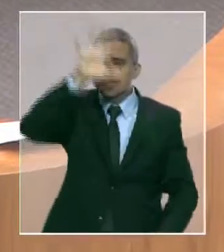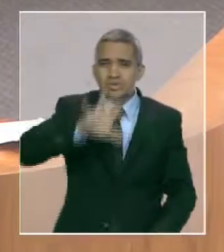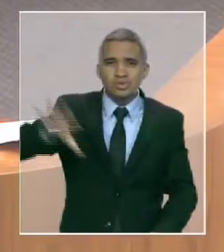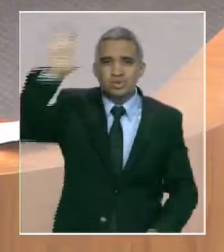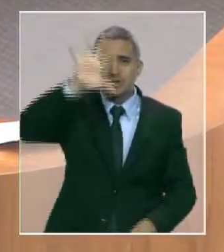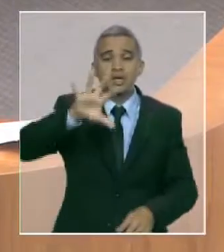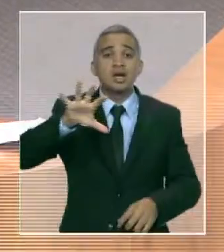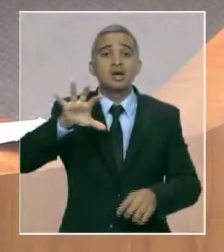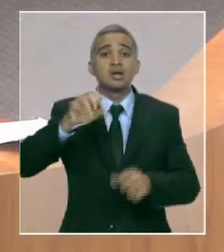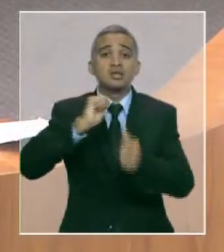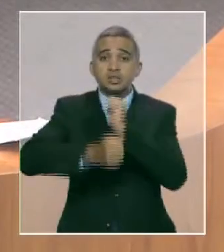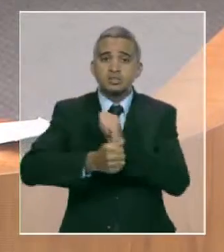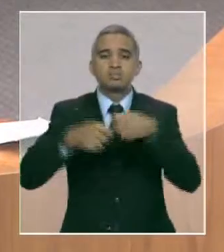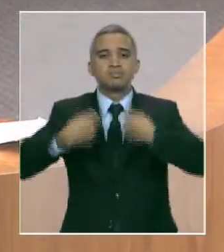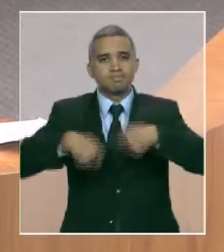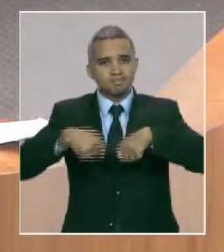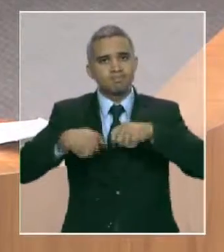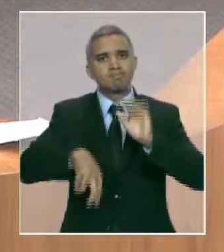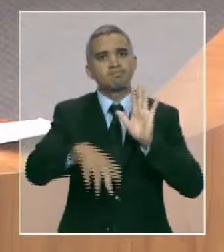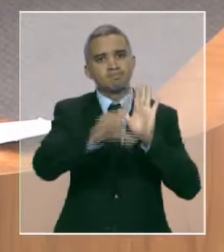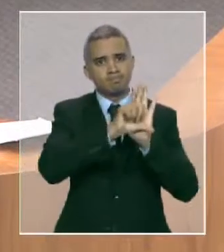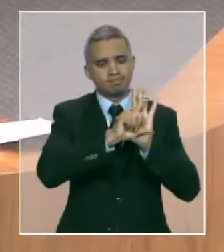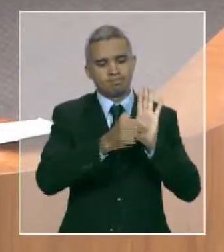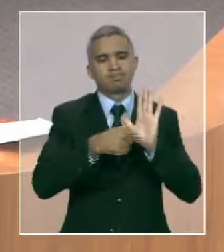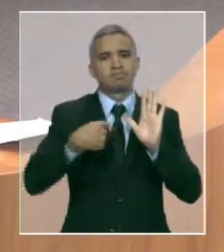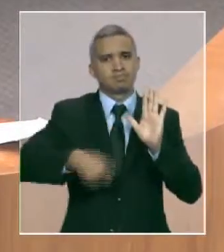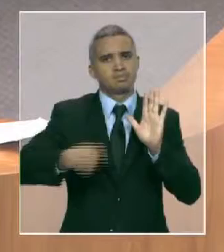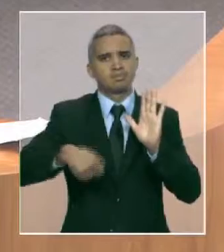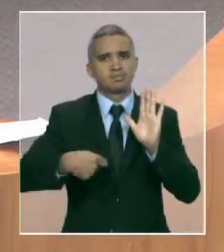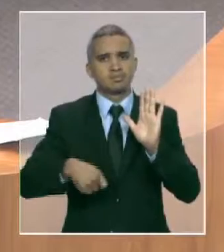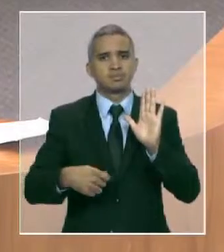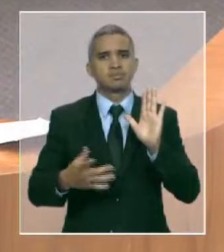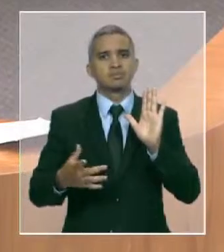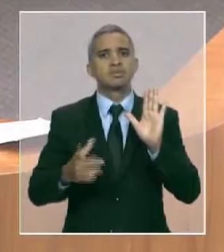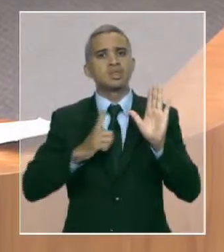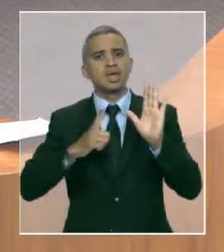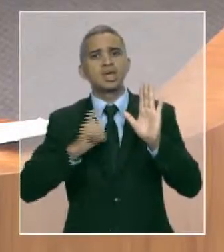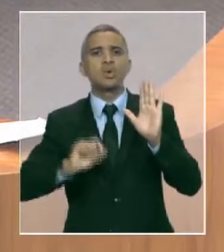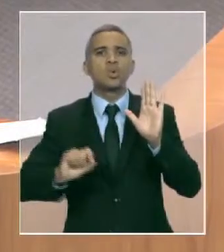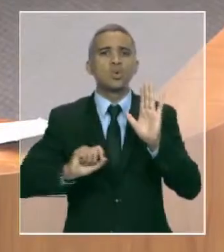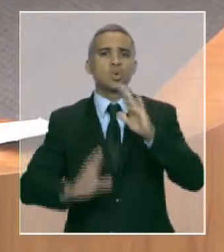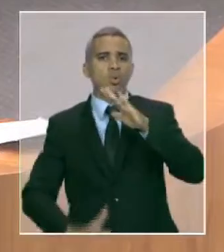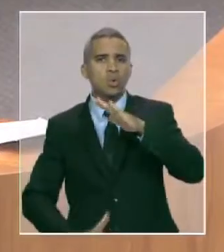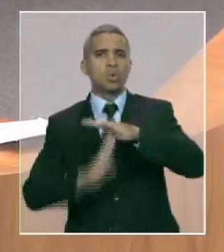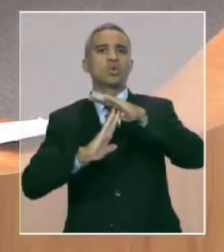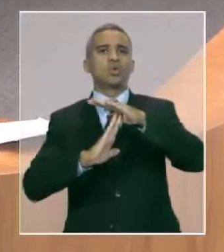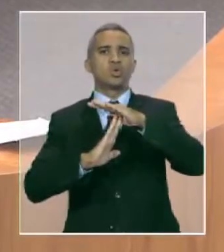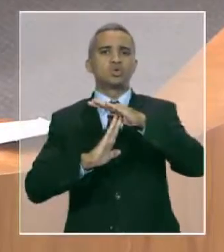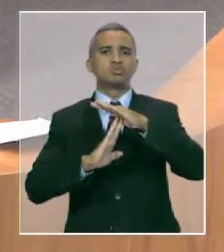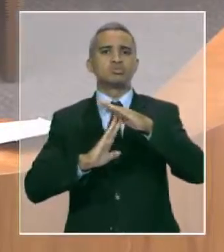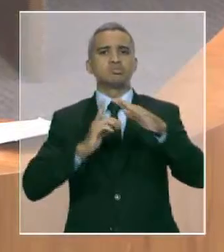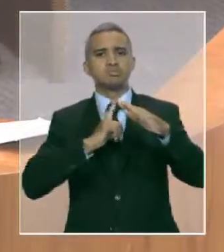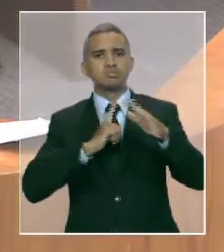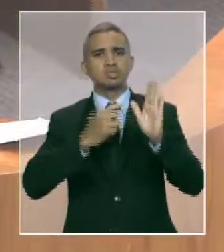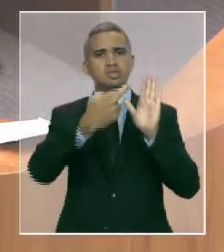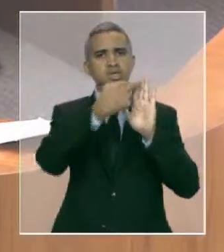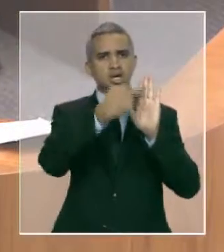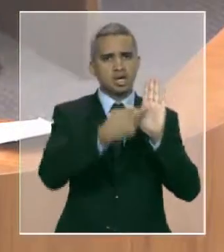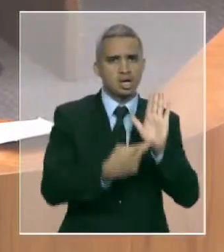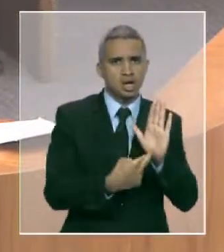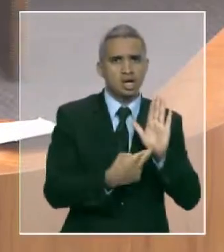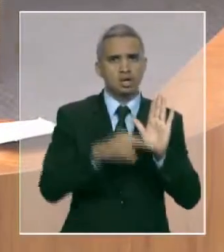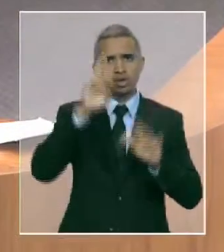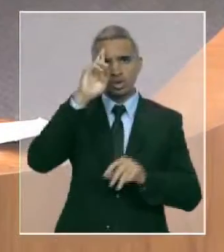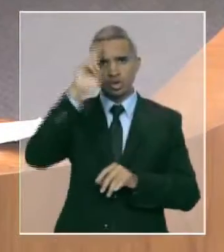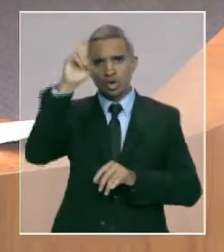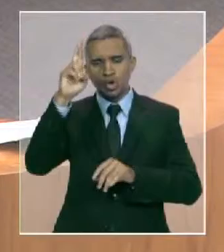esse esporte tem que ser regularizado, limitando todos esses promotores de evento, promotores de vaquejada, donos de